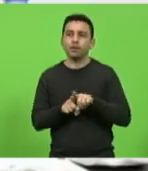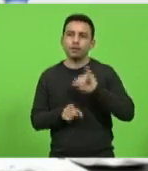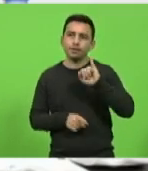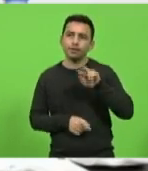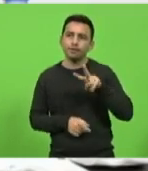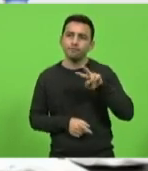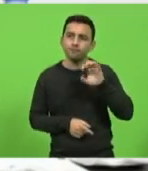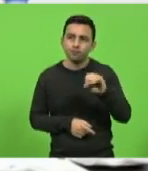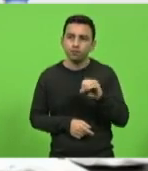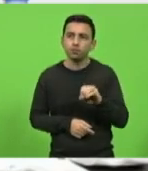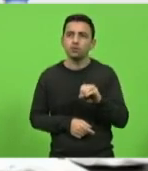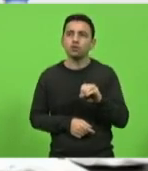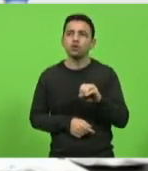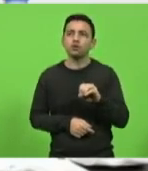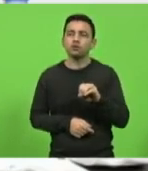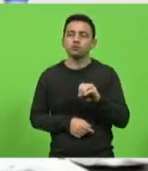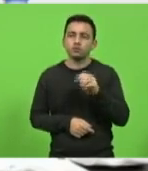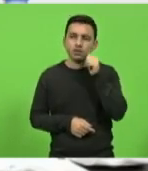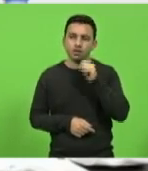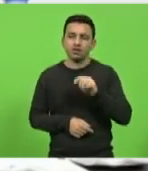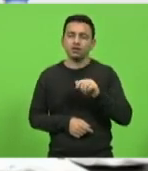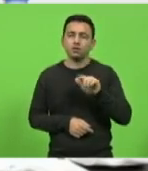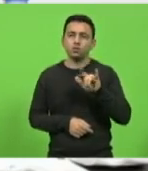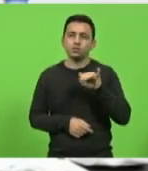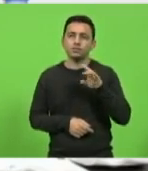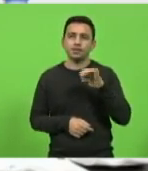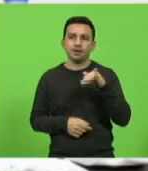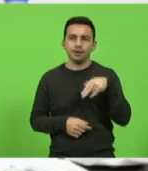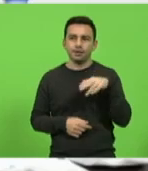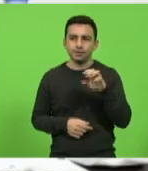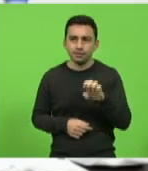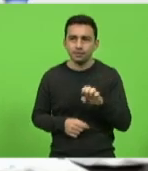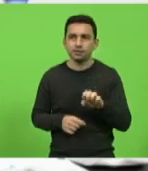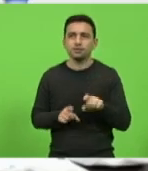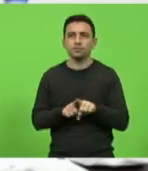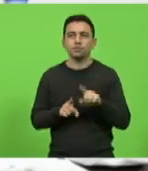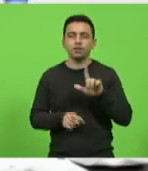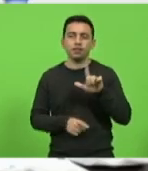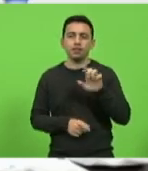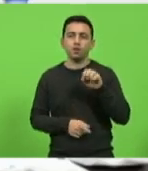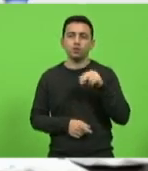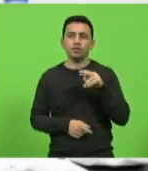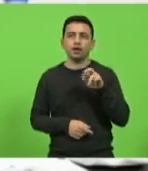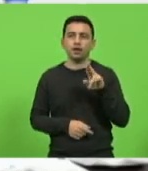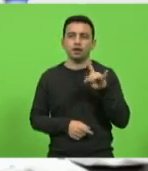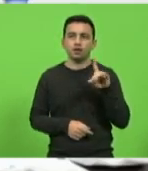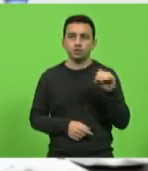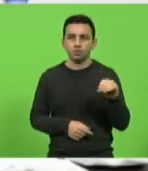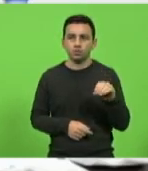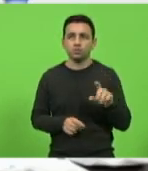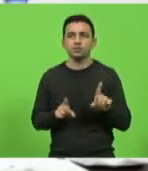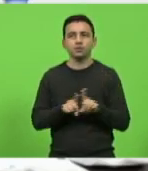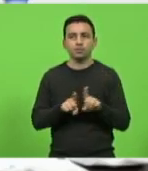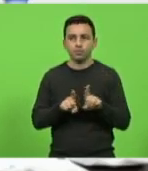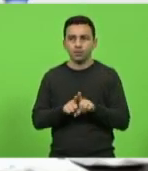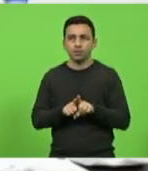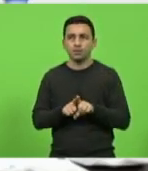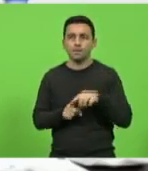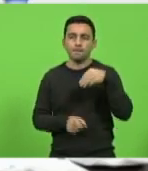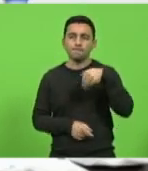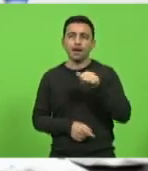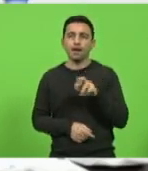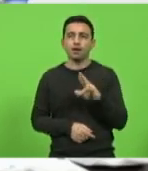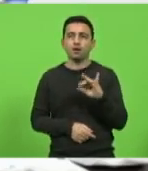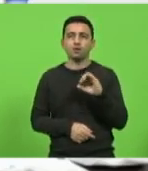Dra Luciane beckhauser bushehr Dr Leonardo Borges e o Dr Marcos Freire